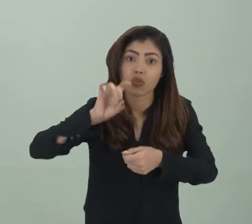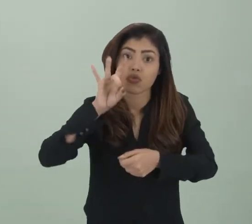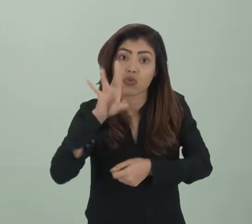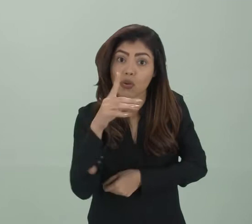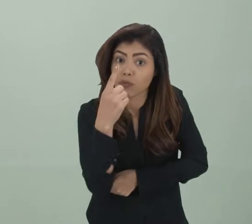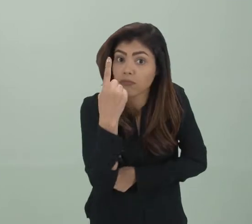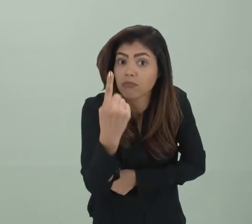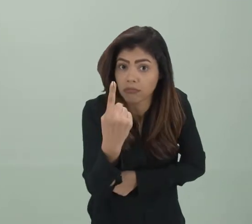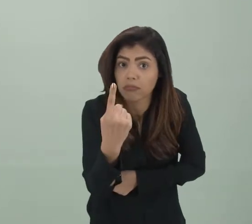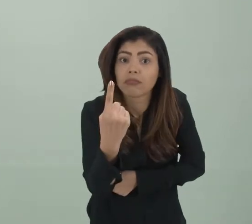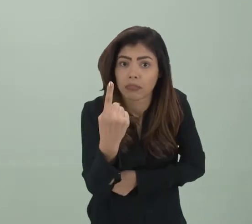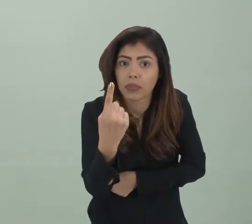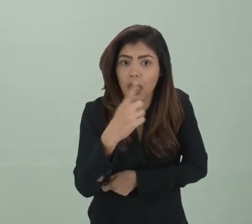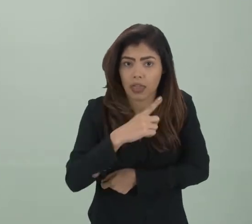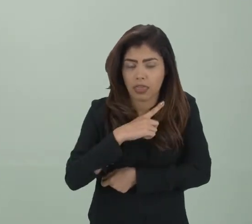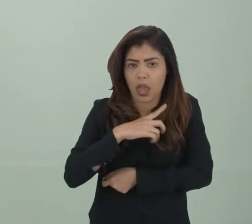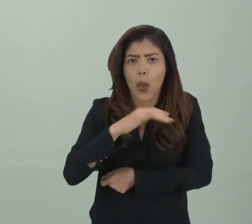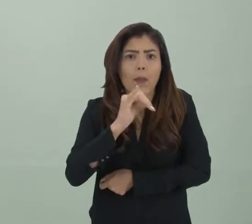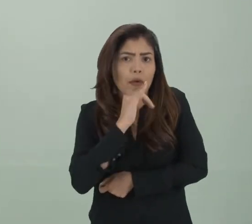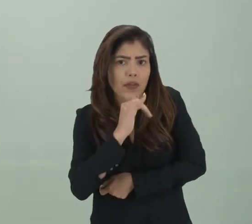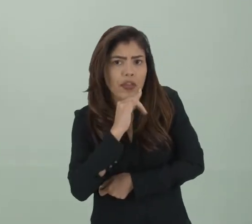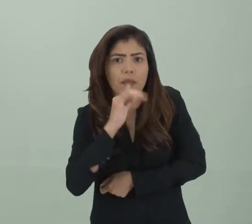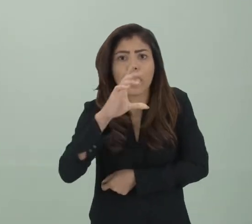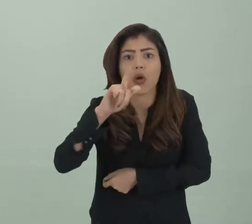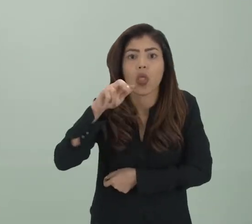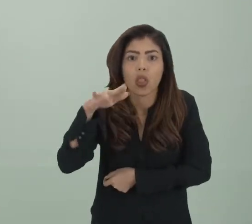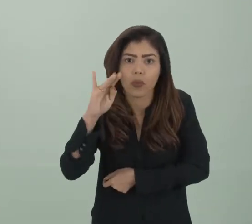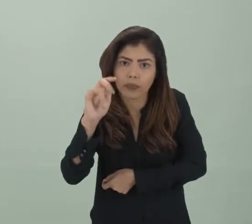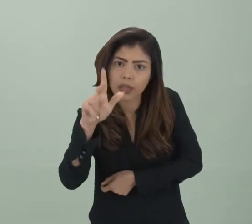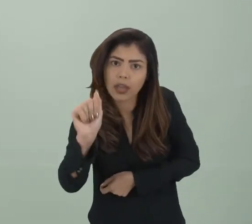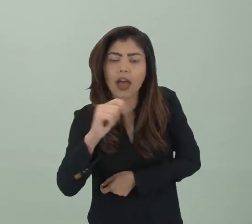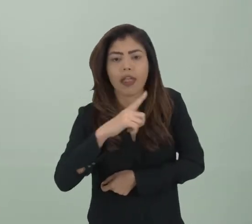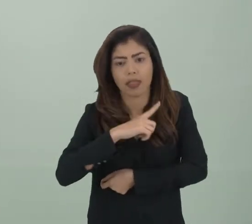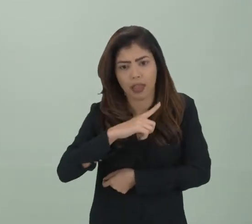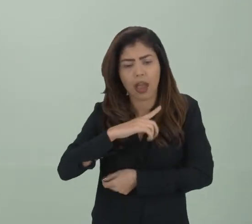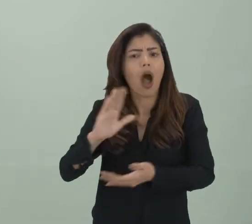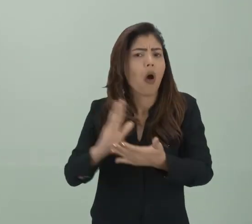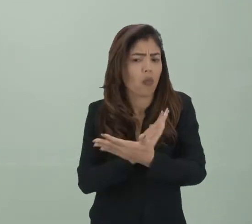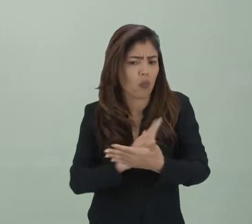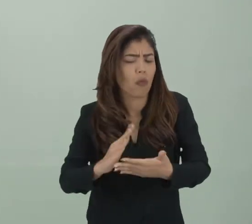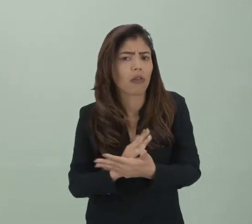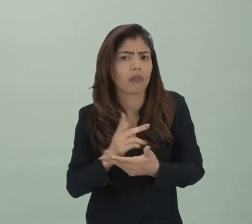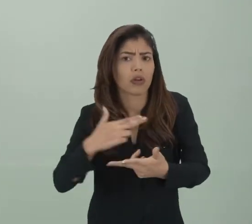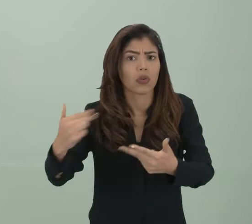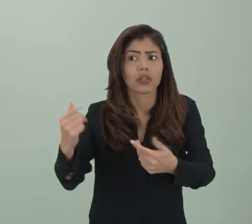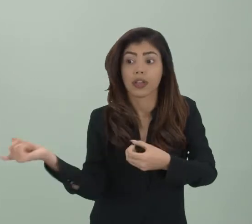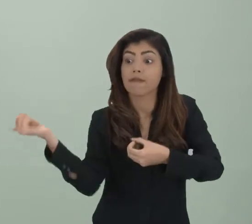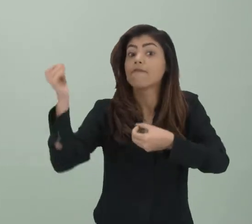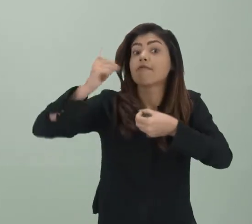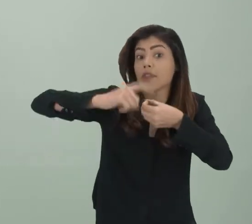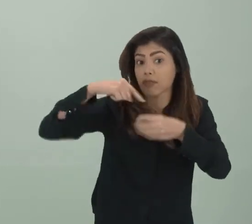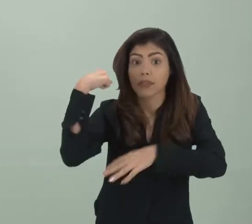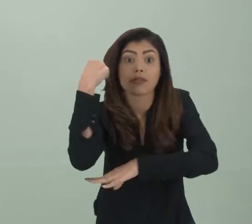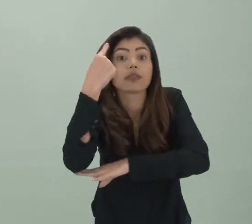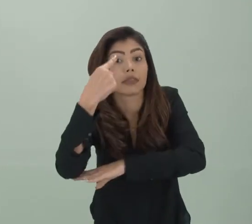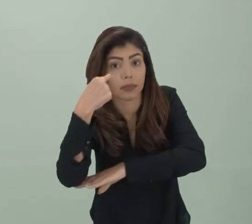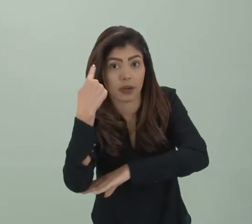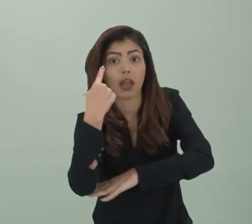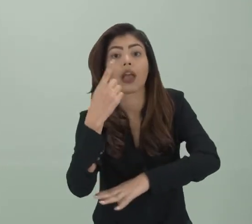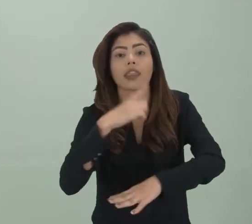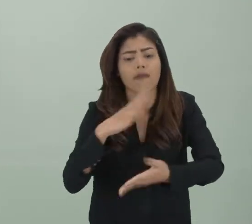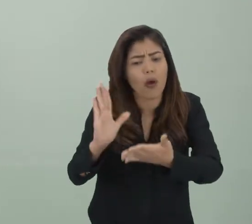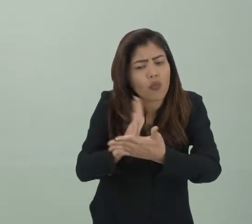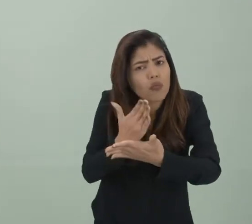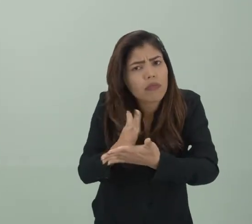que uma variação que ocorre, por exemplo, na Colômbia, ela deve ter alguma coisa que veio lá da Espanha, que deve ter alguma coisa